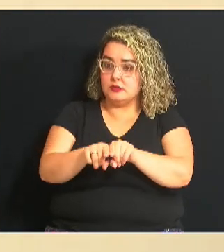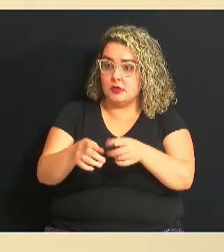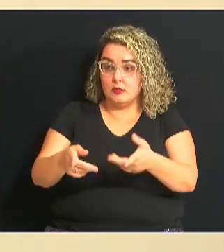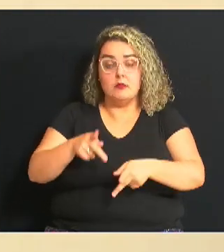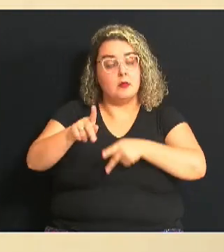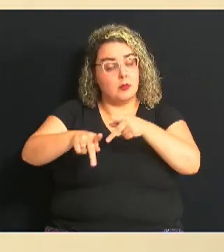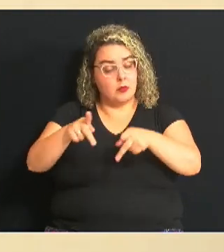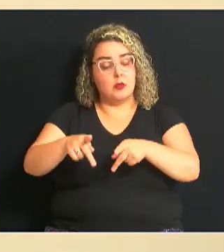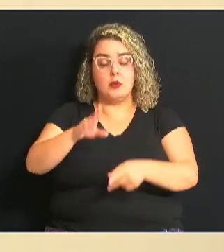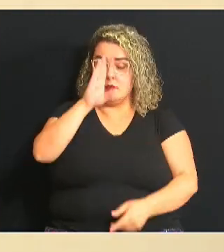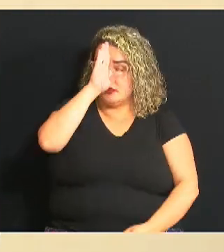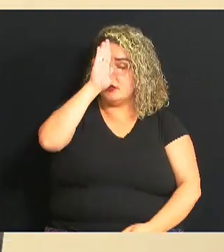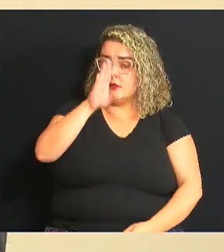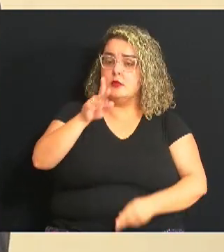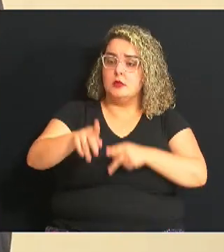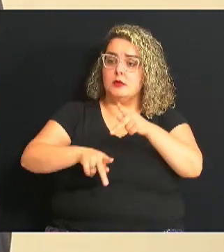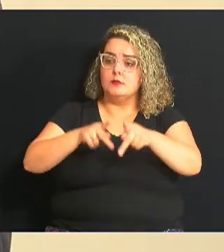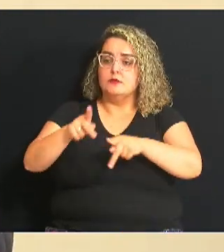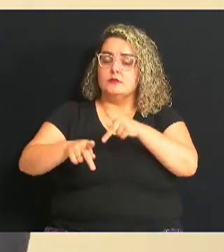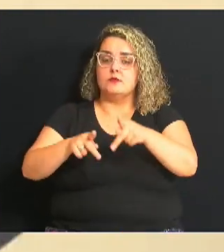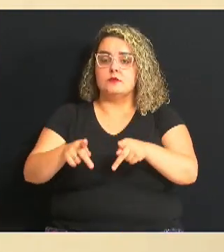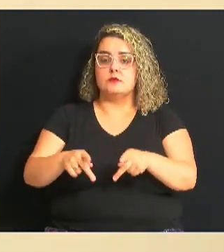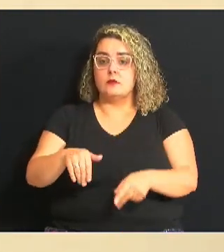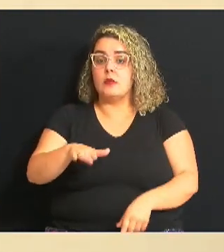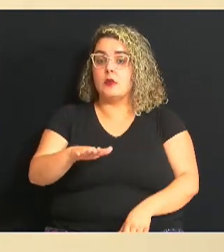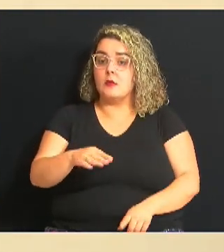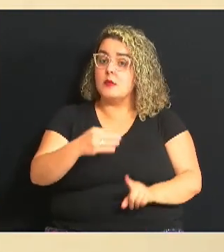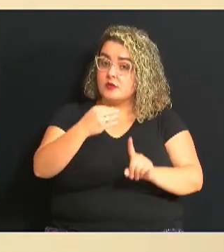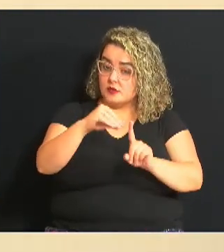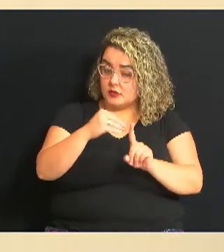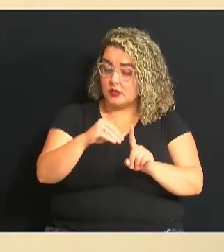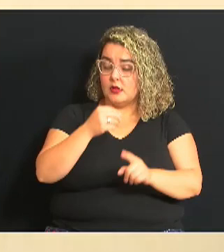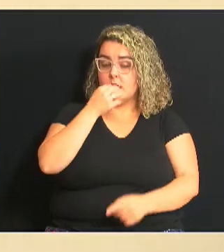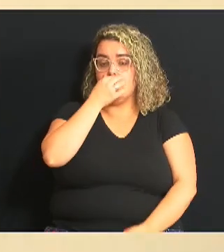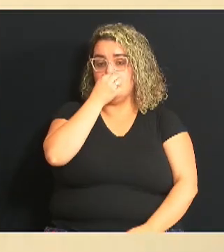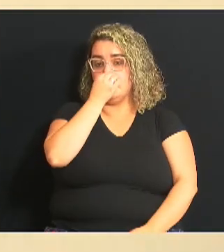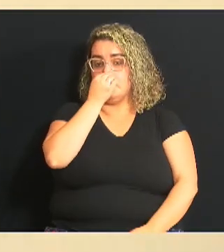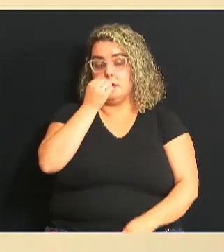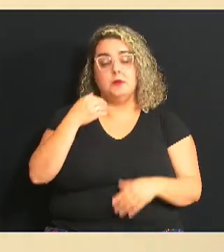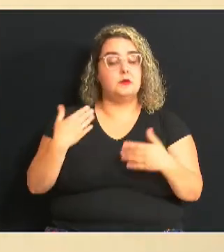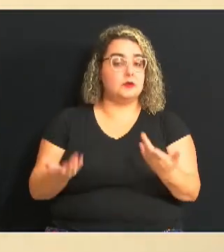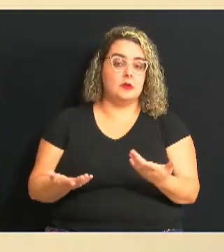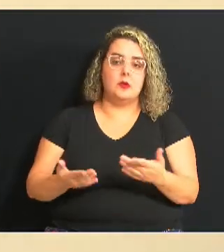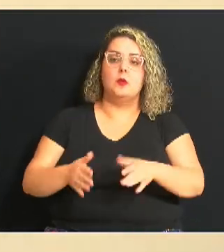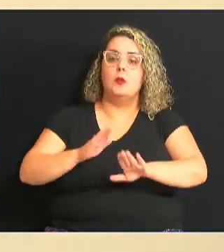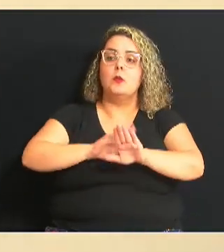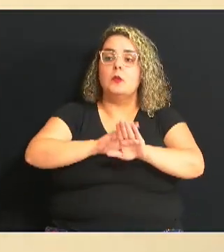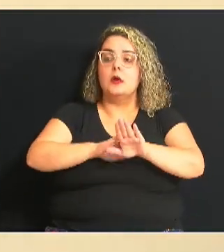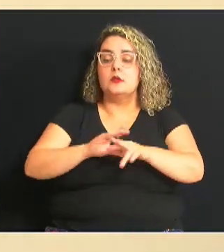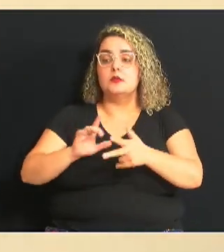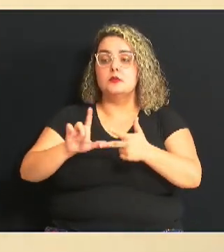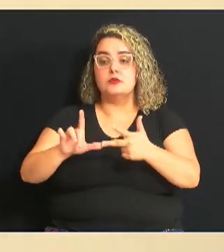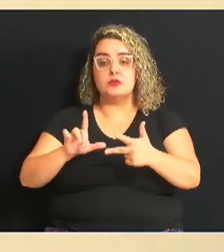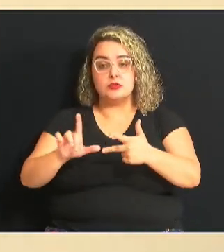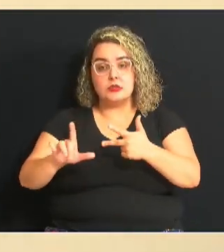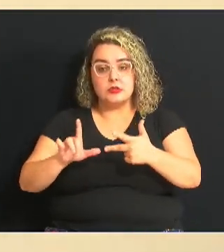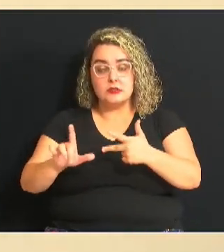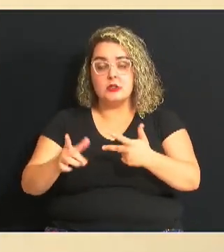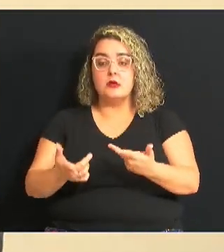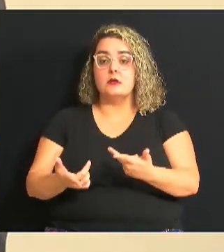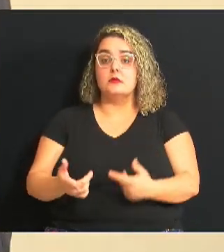população, principalmente a população mais carente. Mas, enfim, o ato de legislar, ele requer que